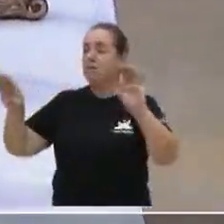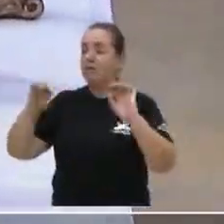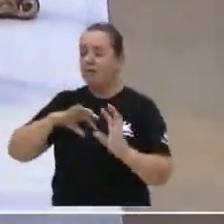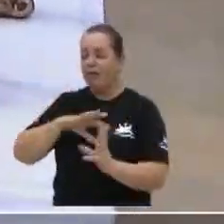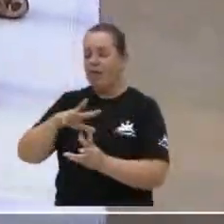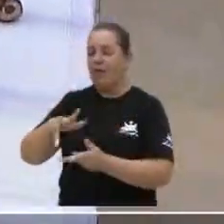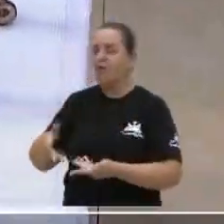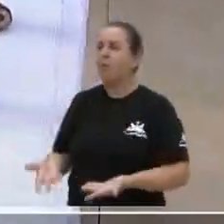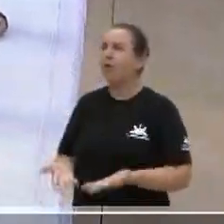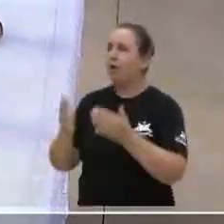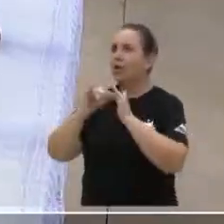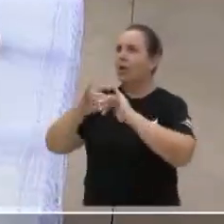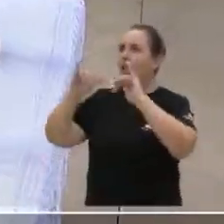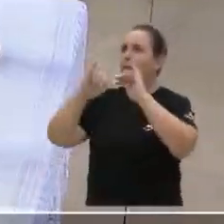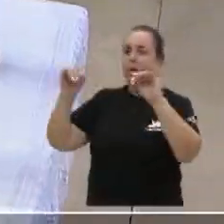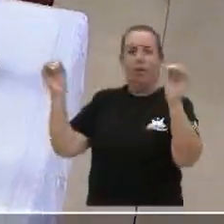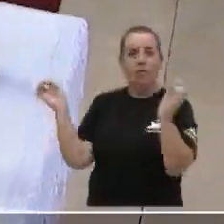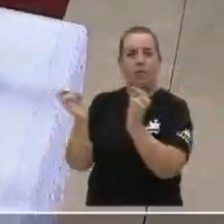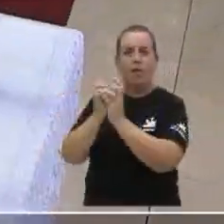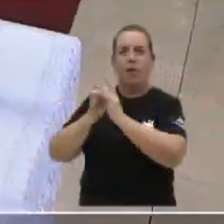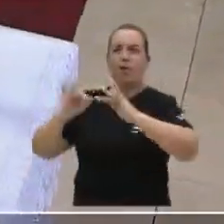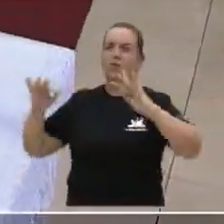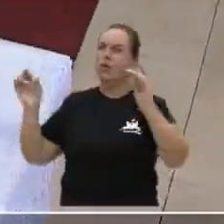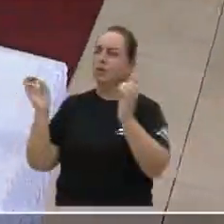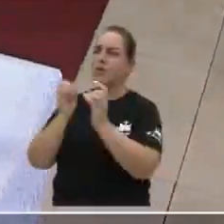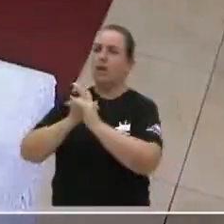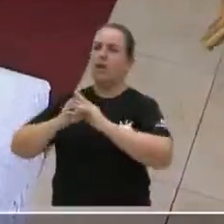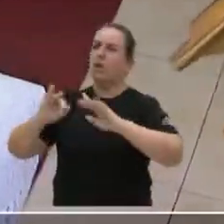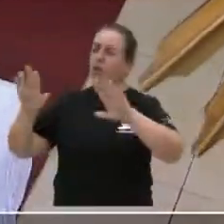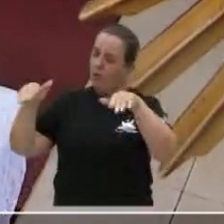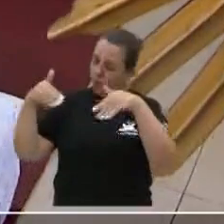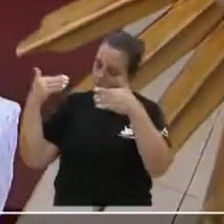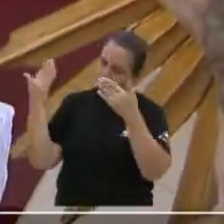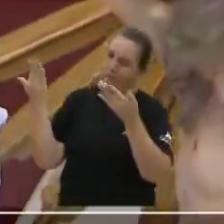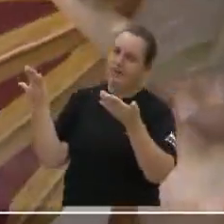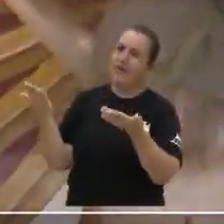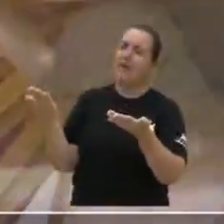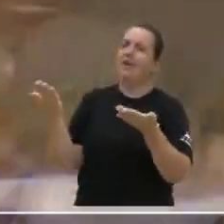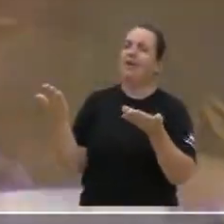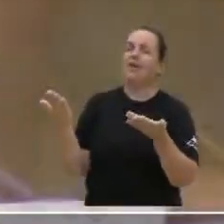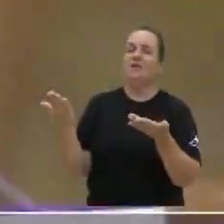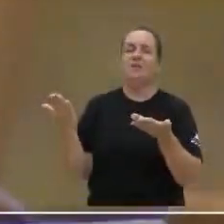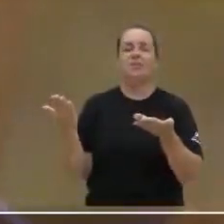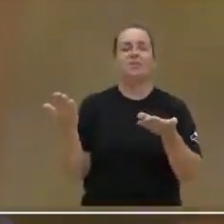céus e terras proclamam a vossa glória.